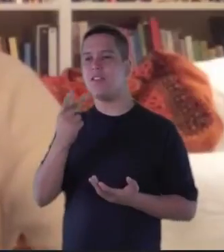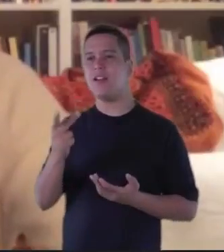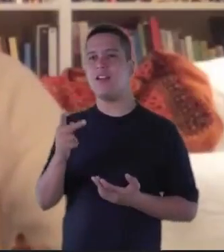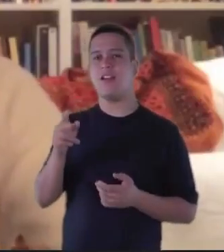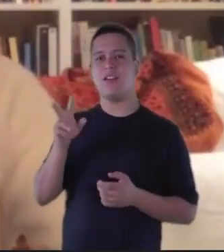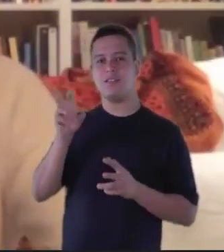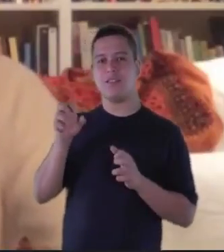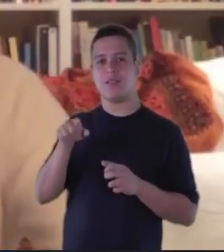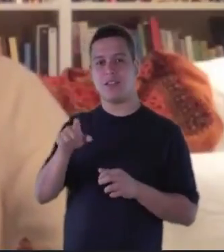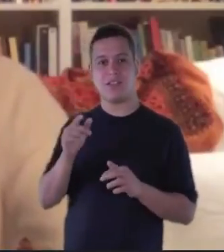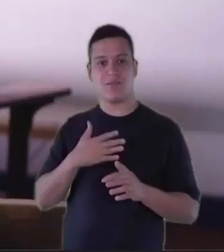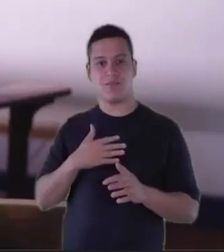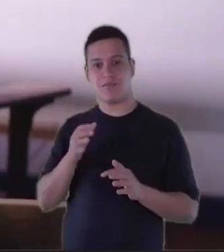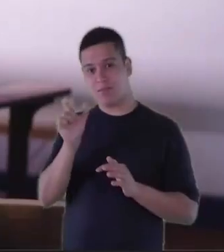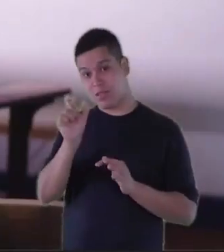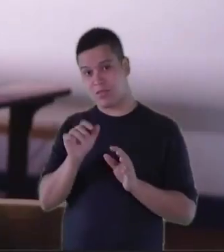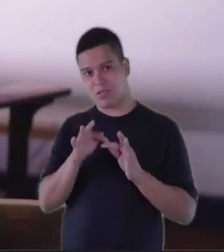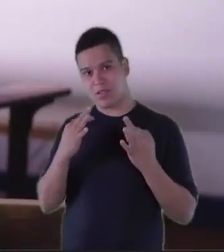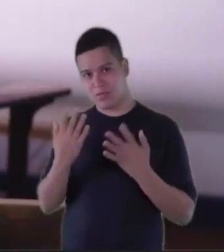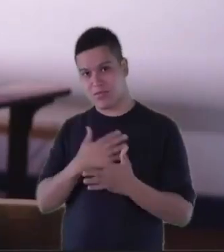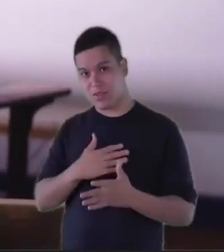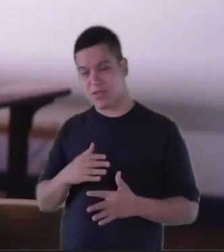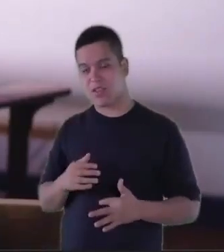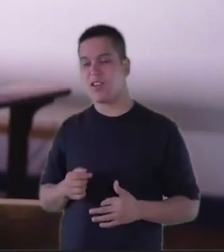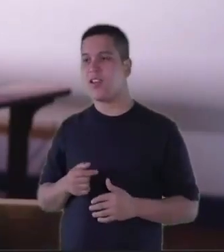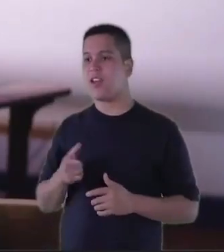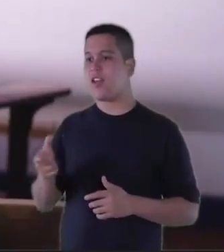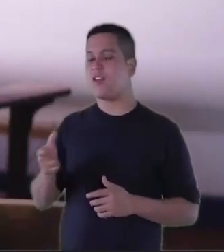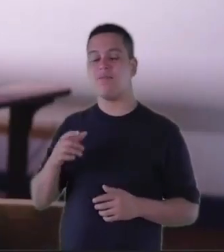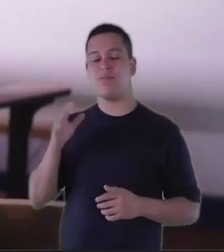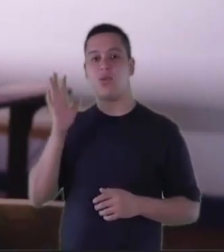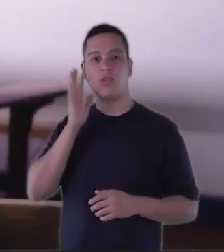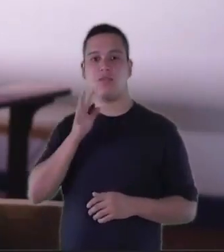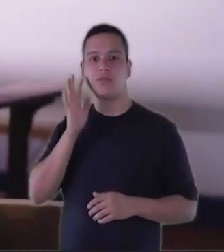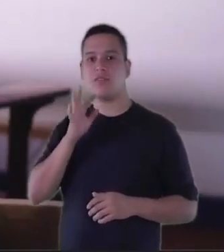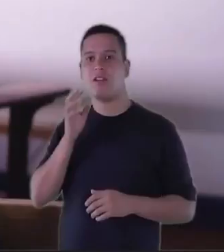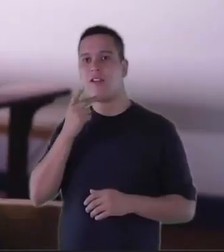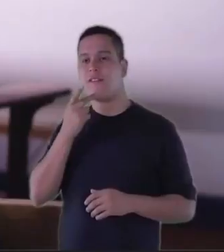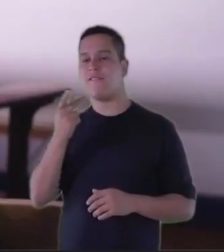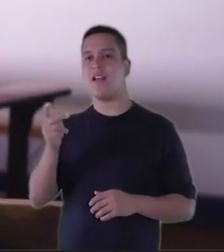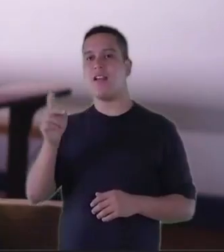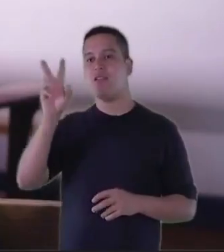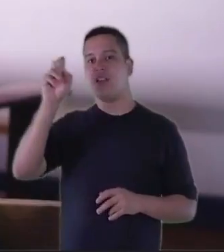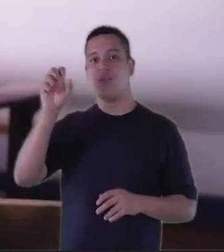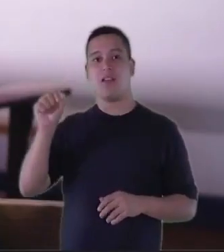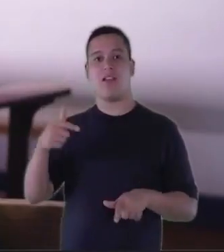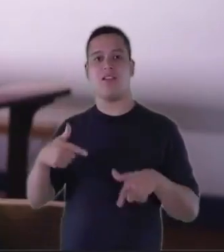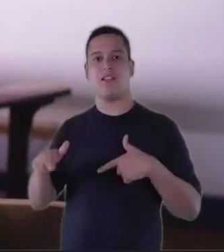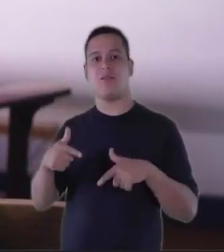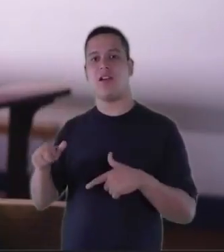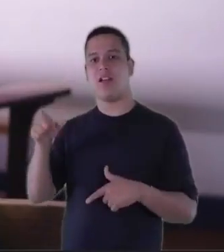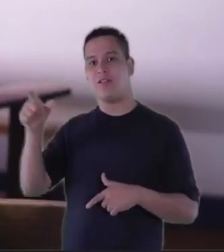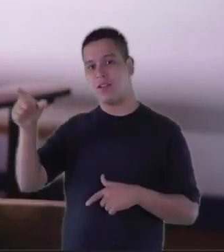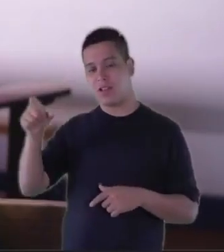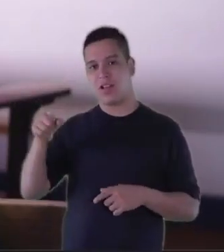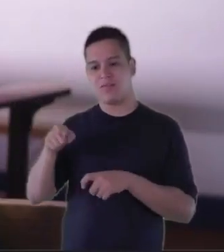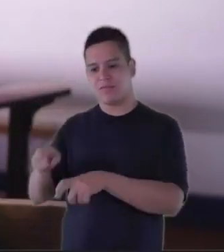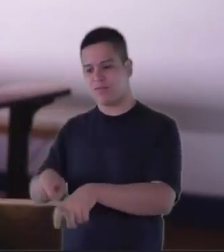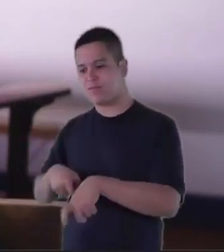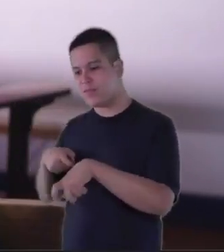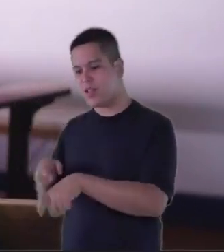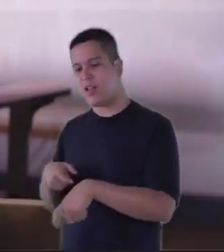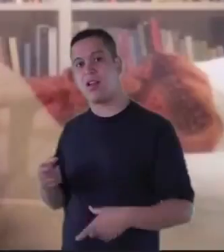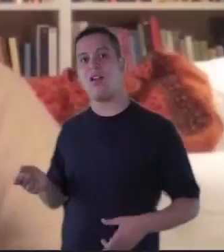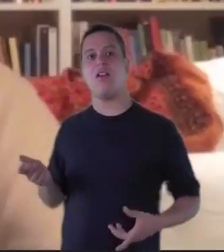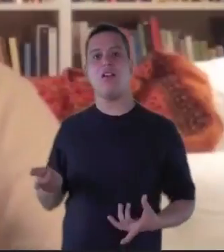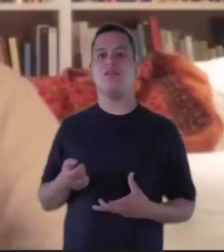porque chamou a atenção dele. Penso nisso ao ler a entrevista que uma fazendeira de Resende, no estado do Rio de Janeiro, concedeu aos redatores do Pé